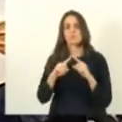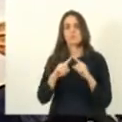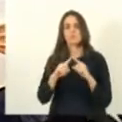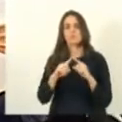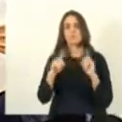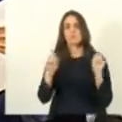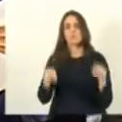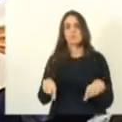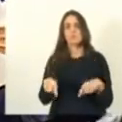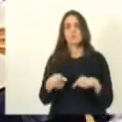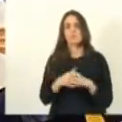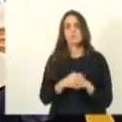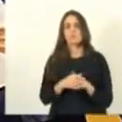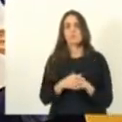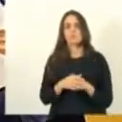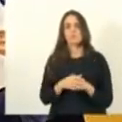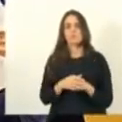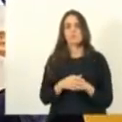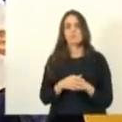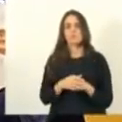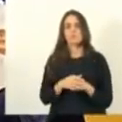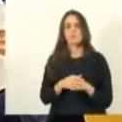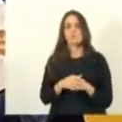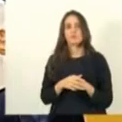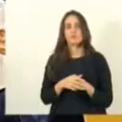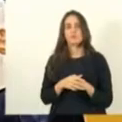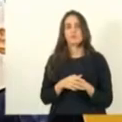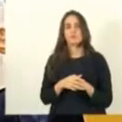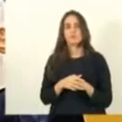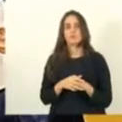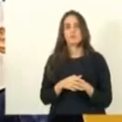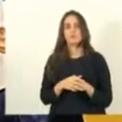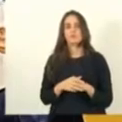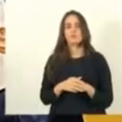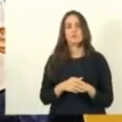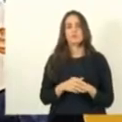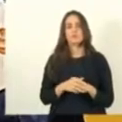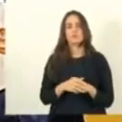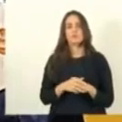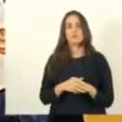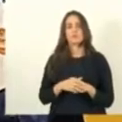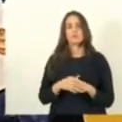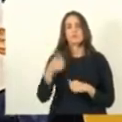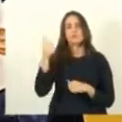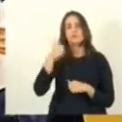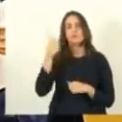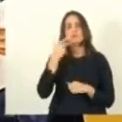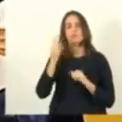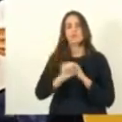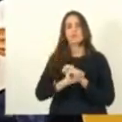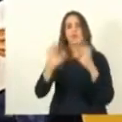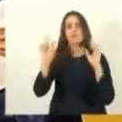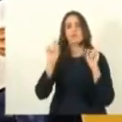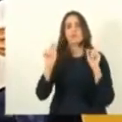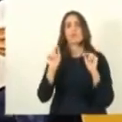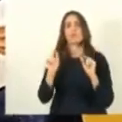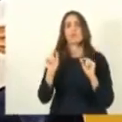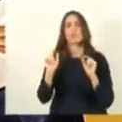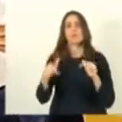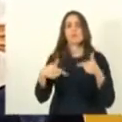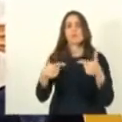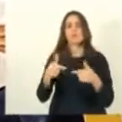no primeiro projeto. Então, só relembrando aqui, o artigo 1º deixa claro que os agentes penitenciários, os agentes